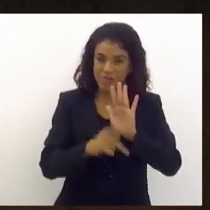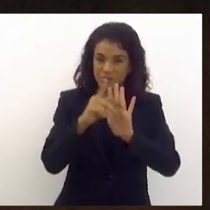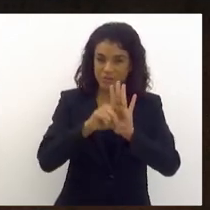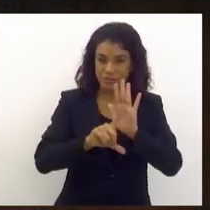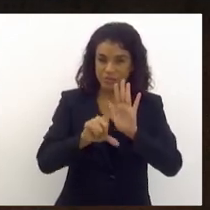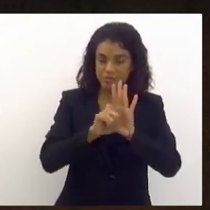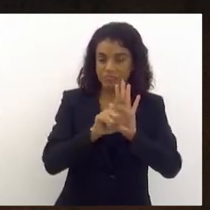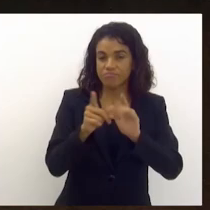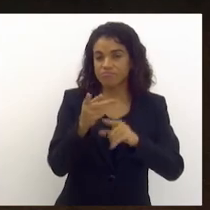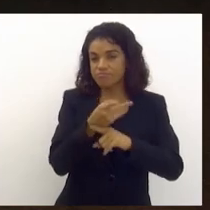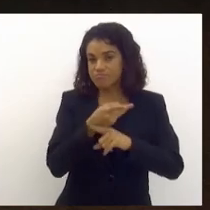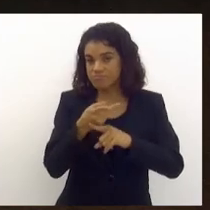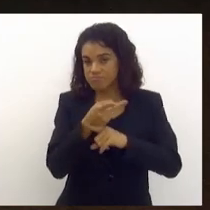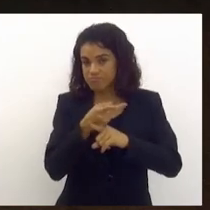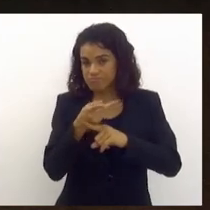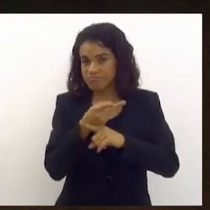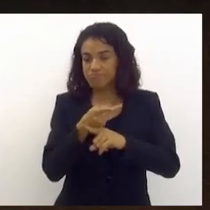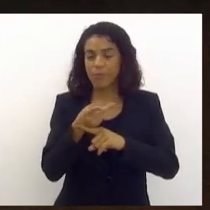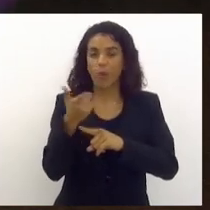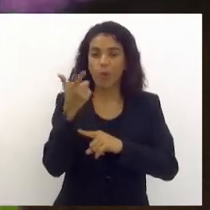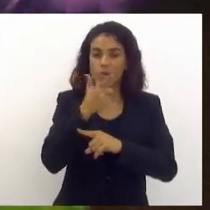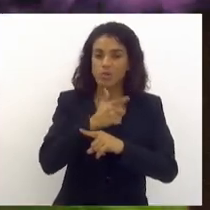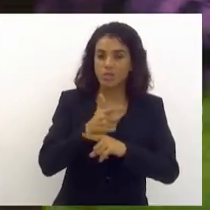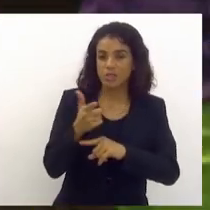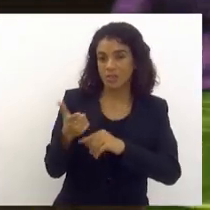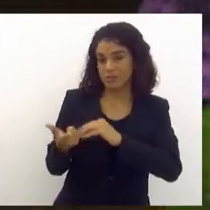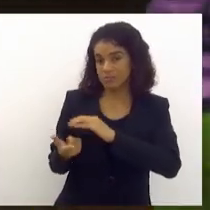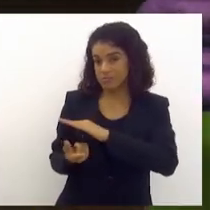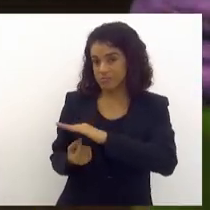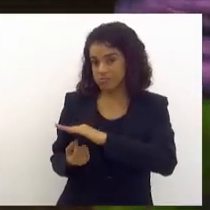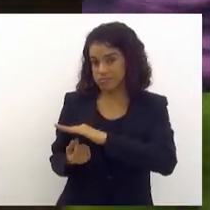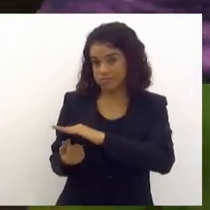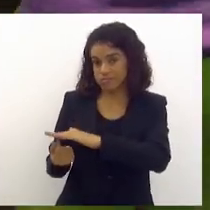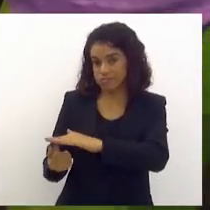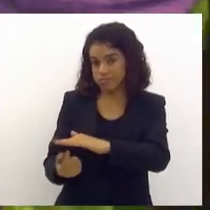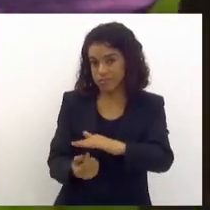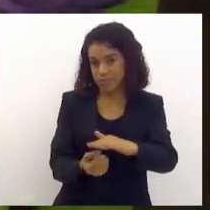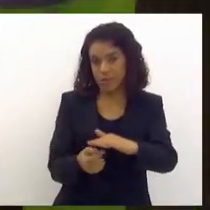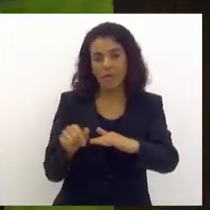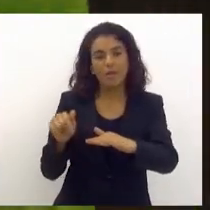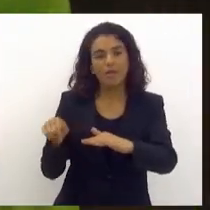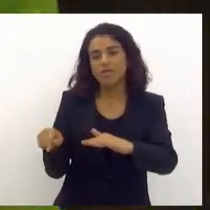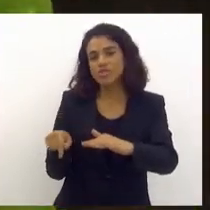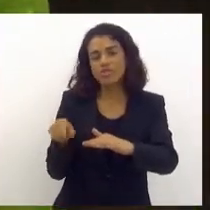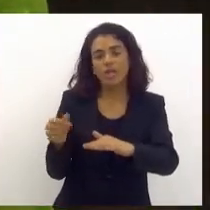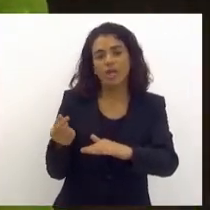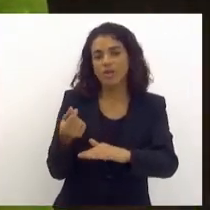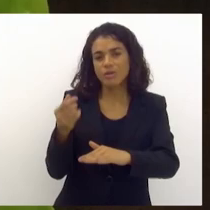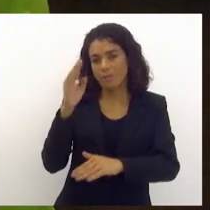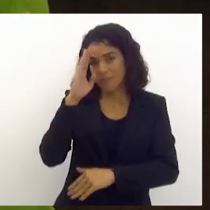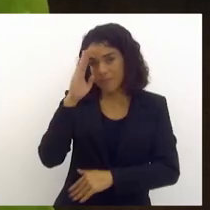buscando acessar recursos de fundos que são fundamentais para financiar políticas